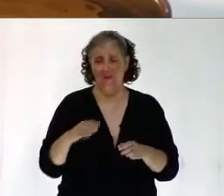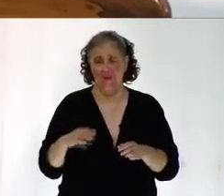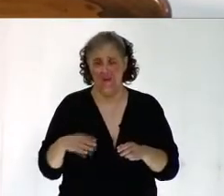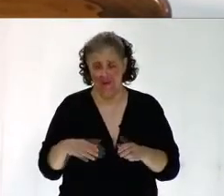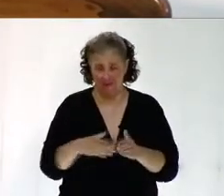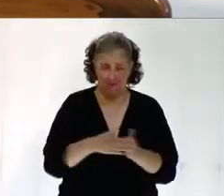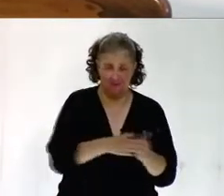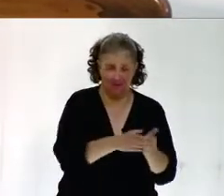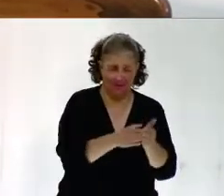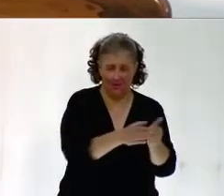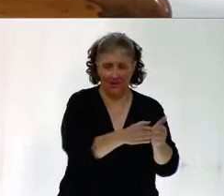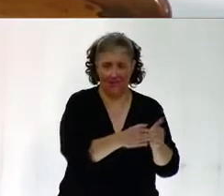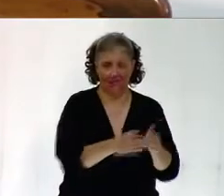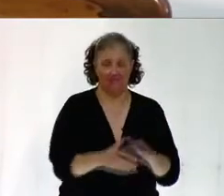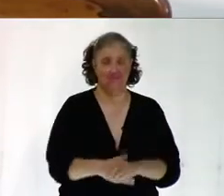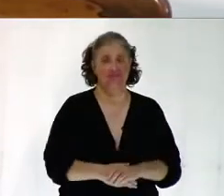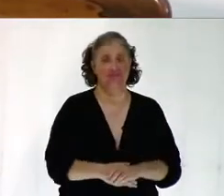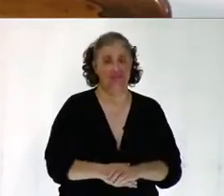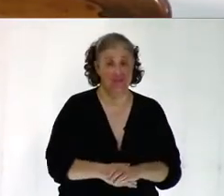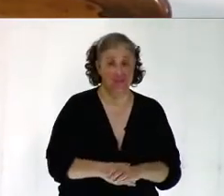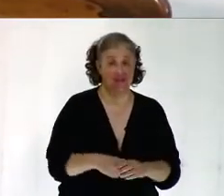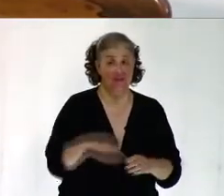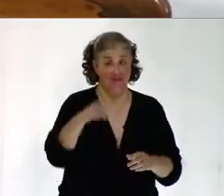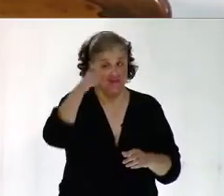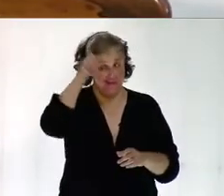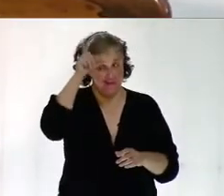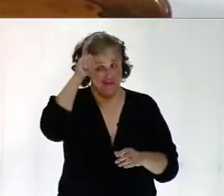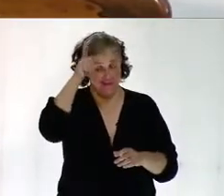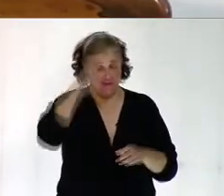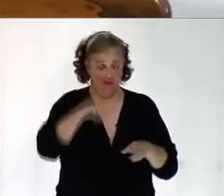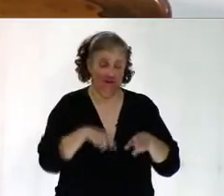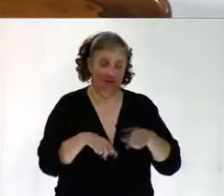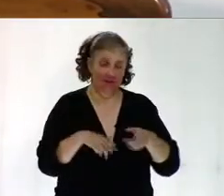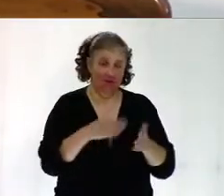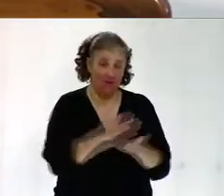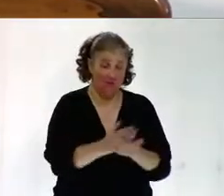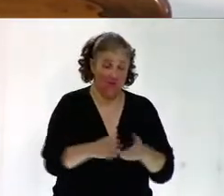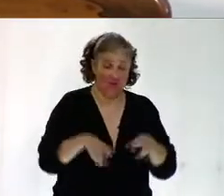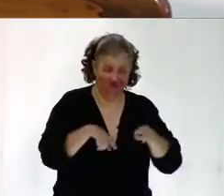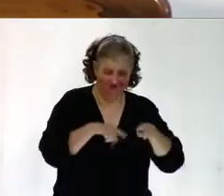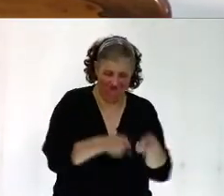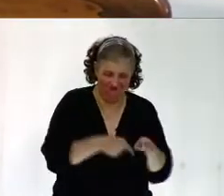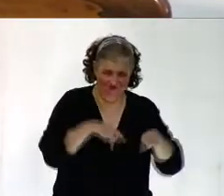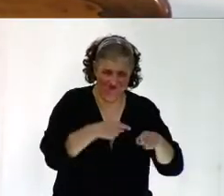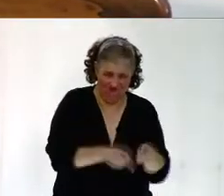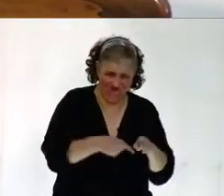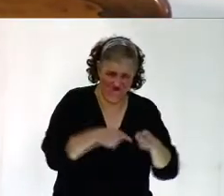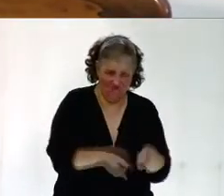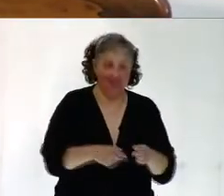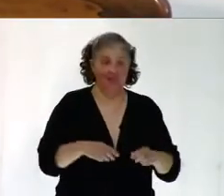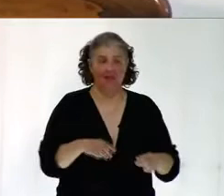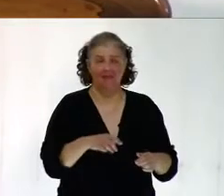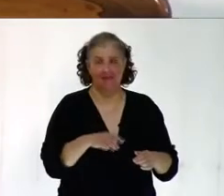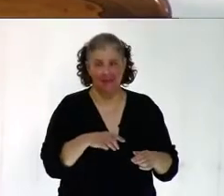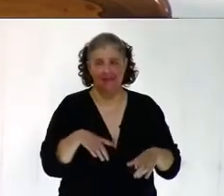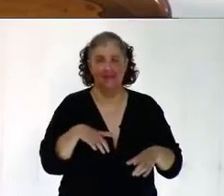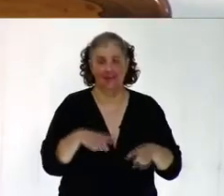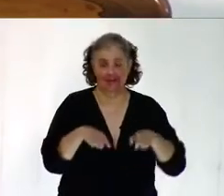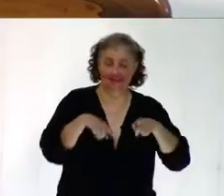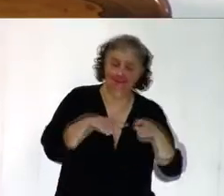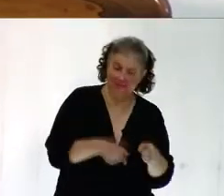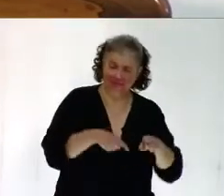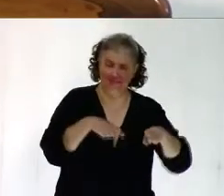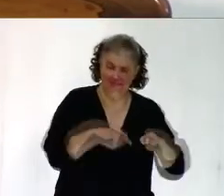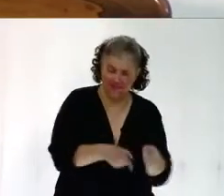foi guiado o deserto e satanás então começou a sua tentativa a sua